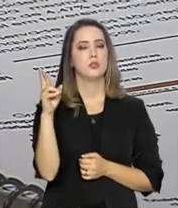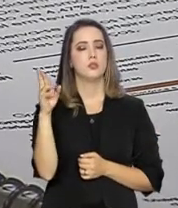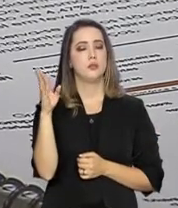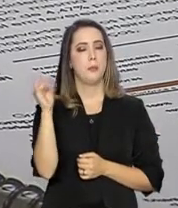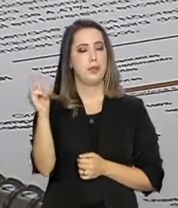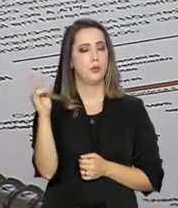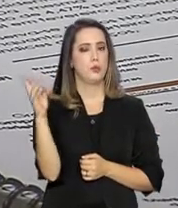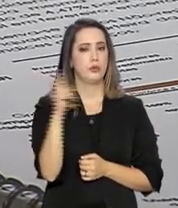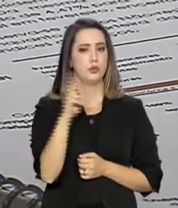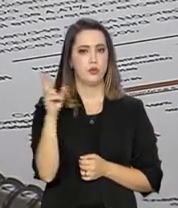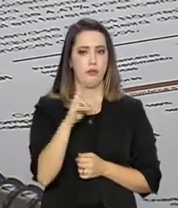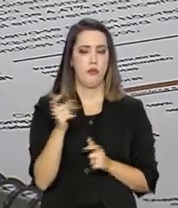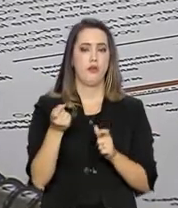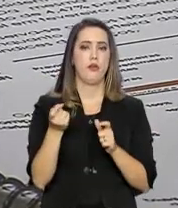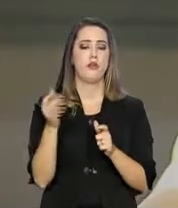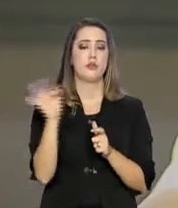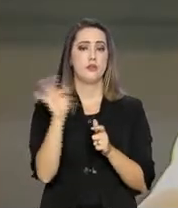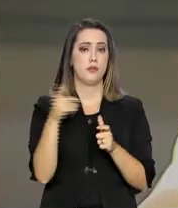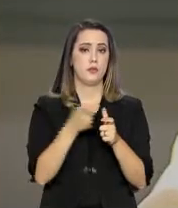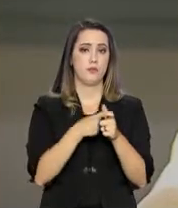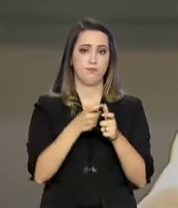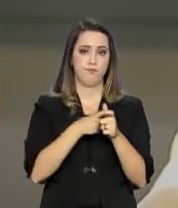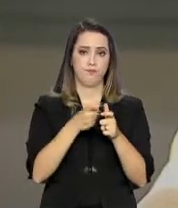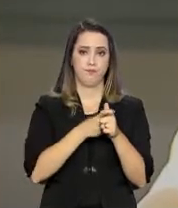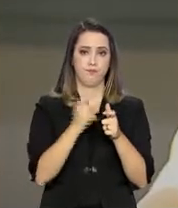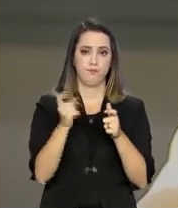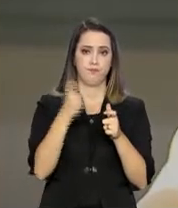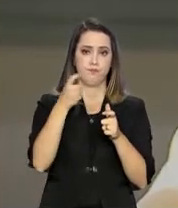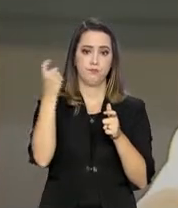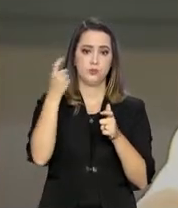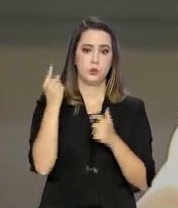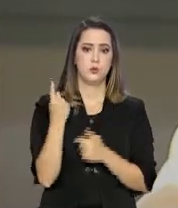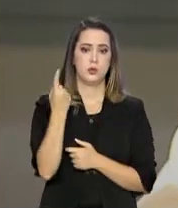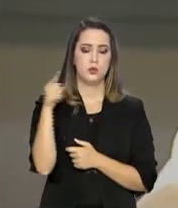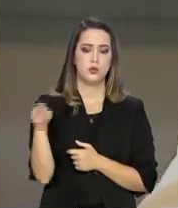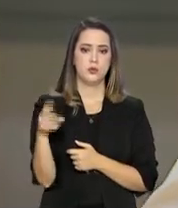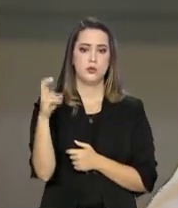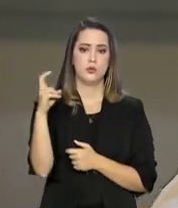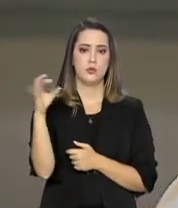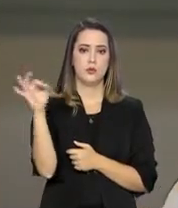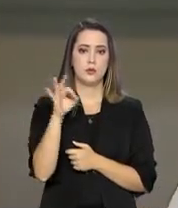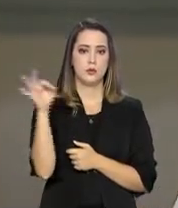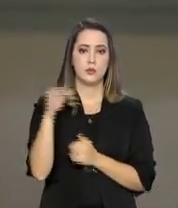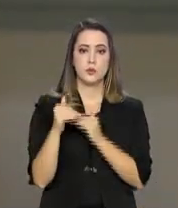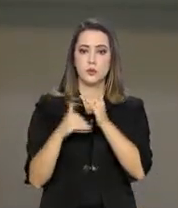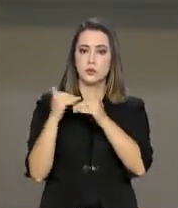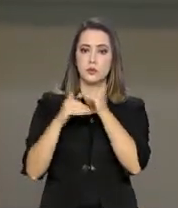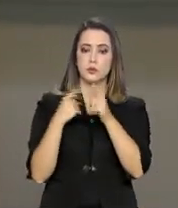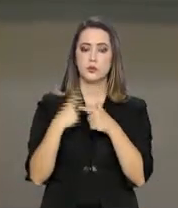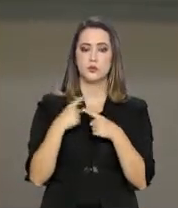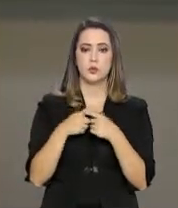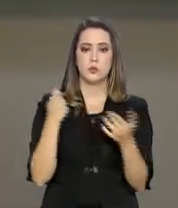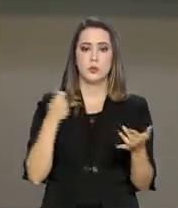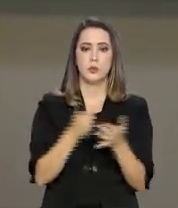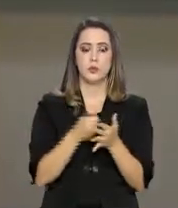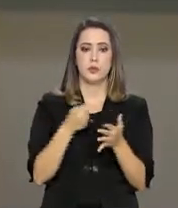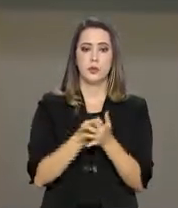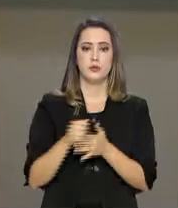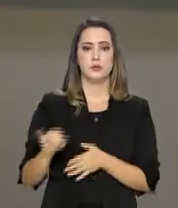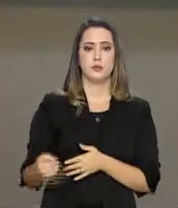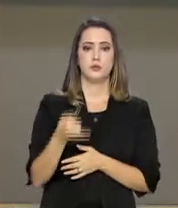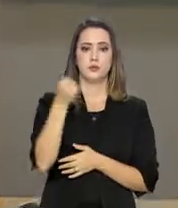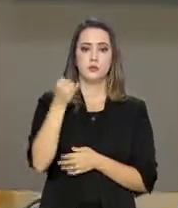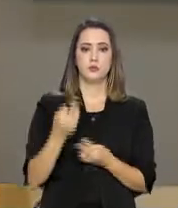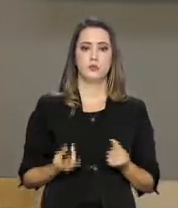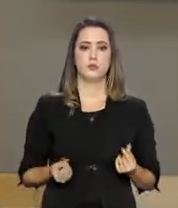bilhões de reais em fevereiro um aumento de um e meio por cento em relação a janeiro provocado pelo pagamento de juros e